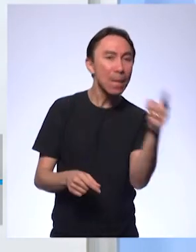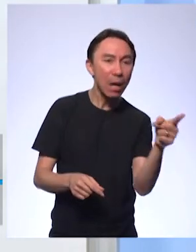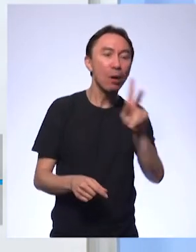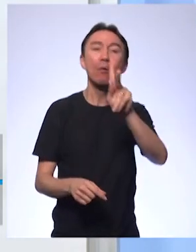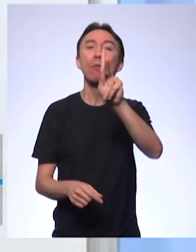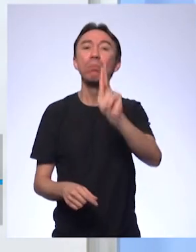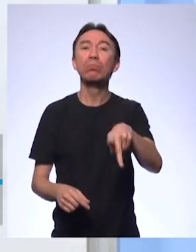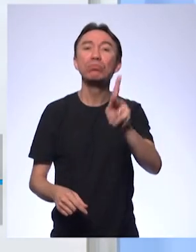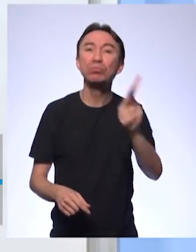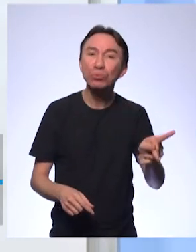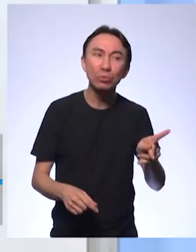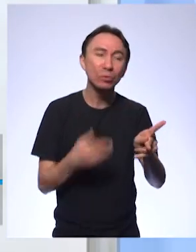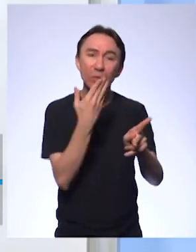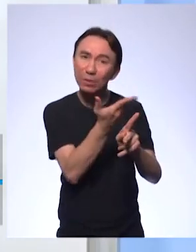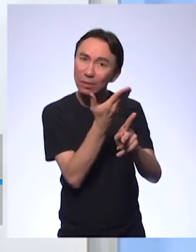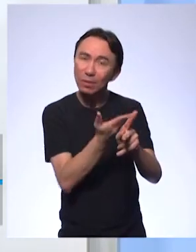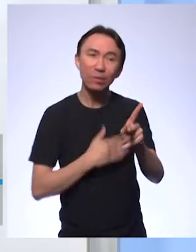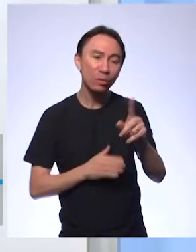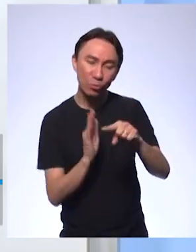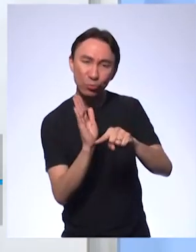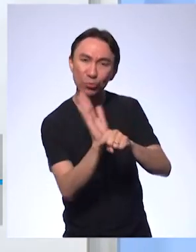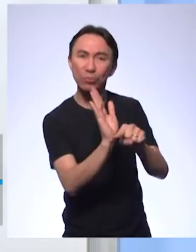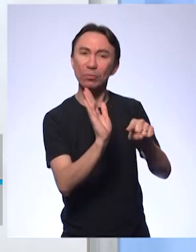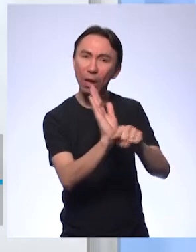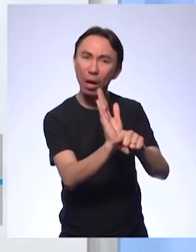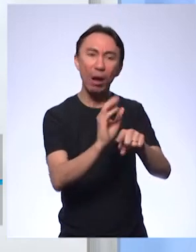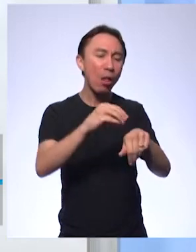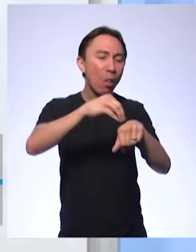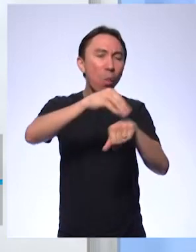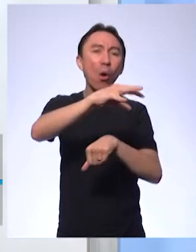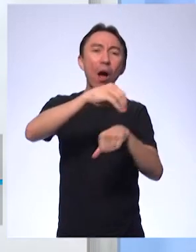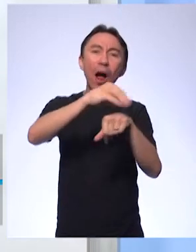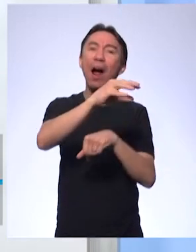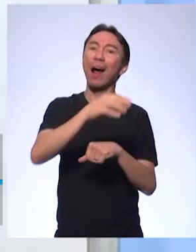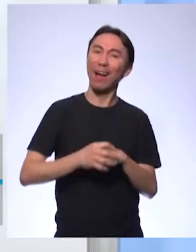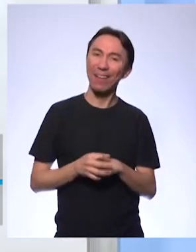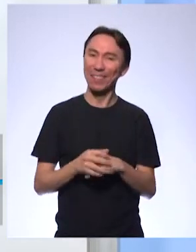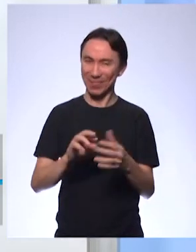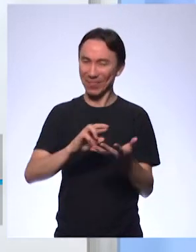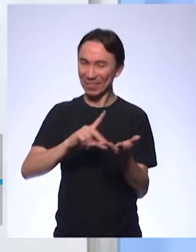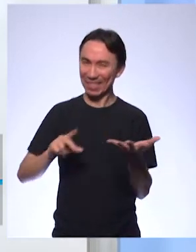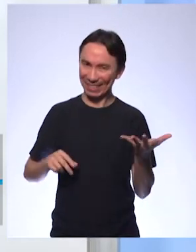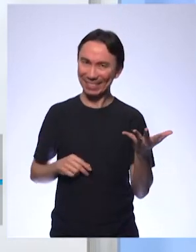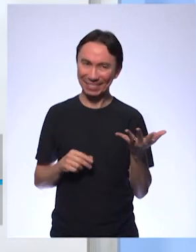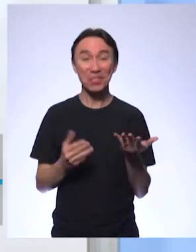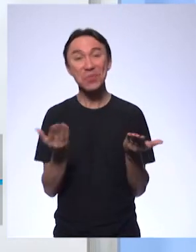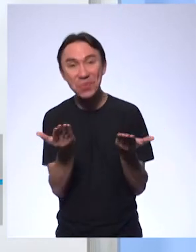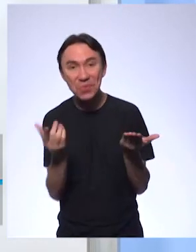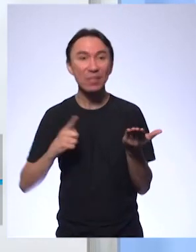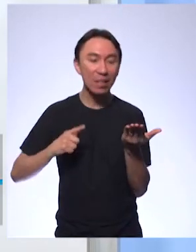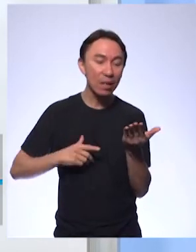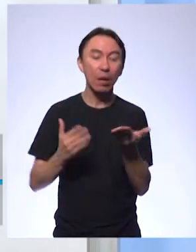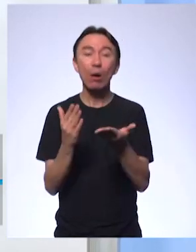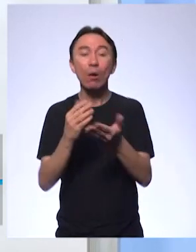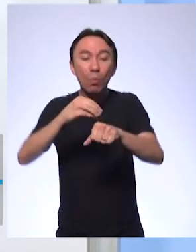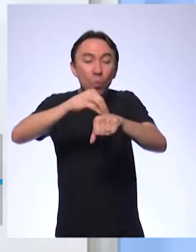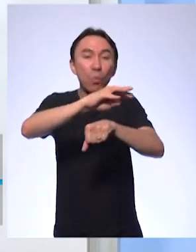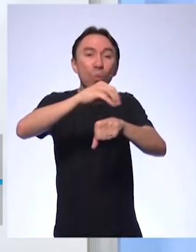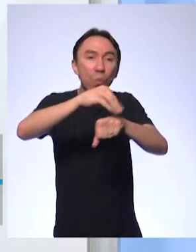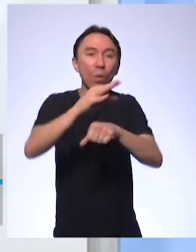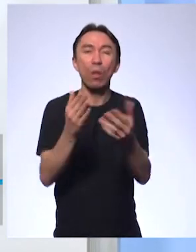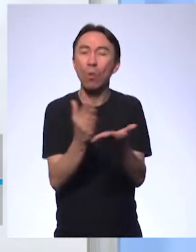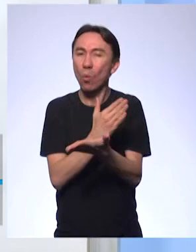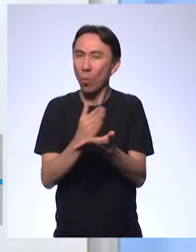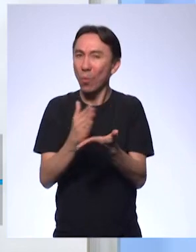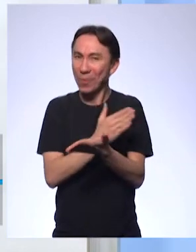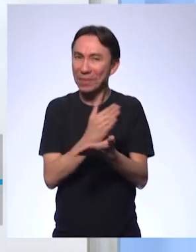parceiro, para dar algumas sugestões do que ele poderia fazer. Hoje tem algumas sugestões aí do que o professor poderia fazer para abordar esse